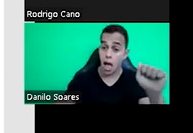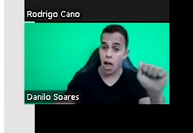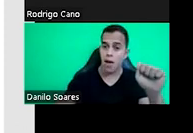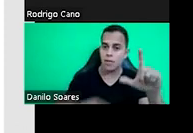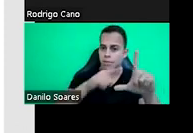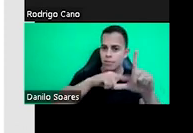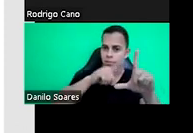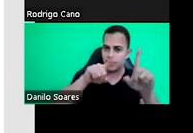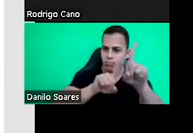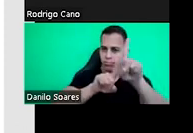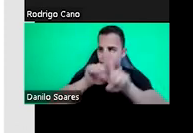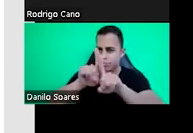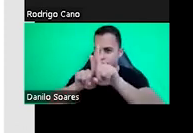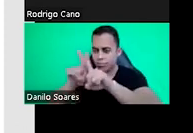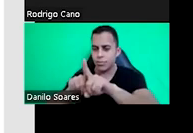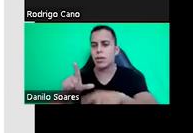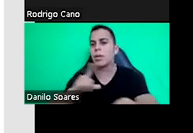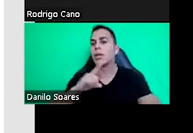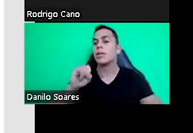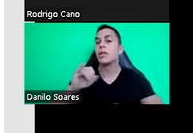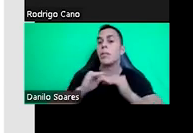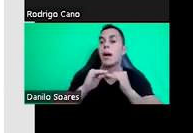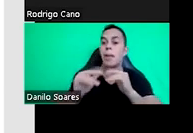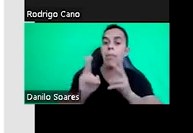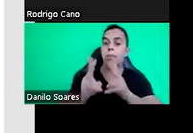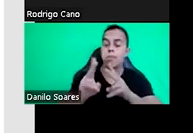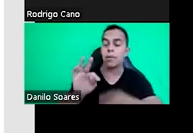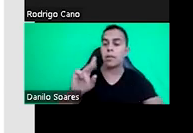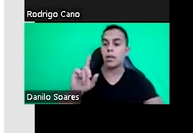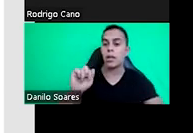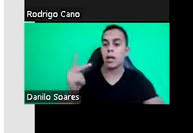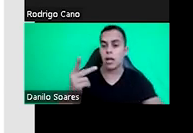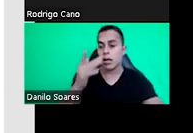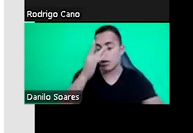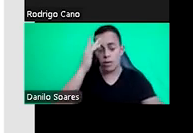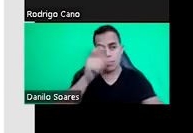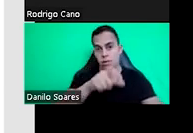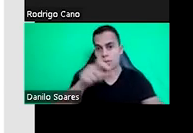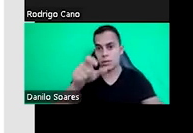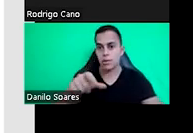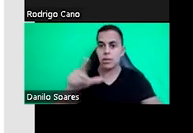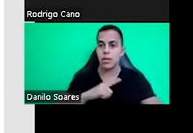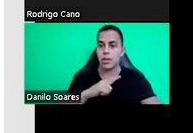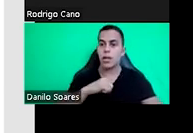que acontece com a prevalência de TDAH quando a gente olha para indivíduos que têm um parente